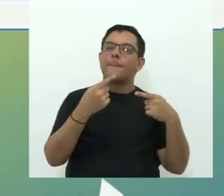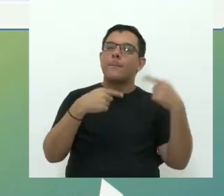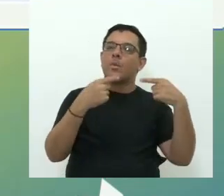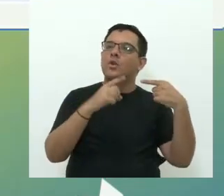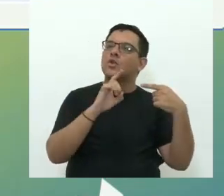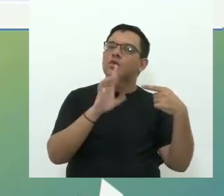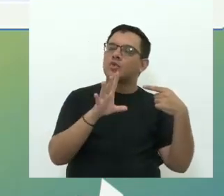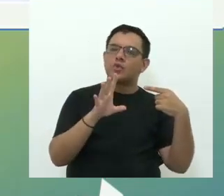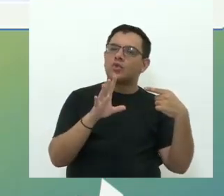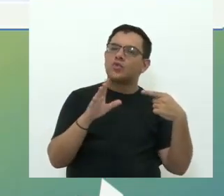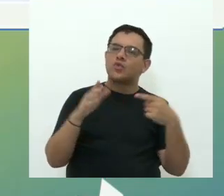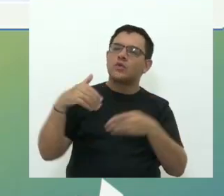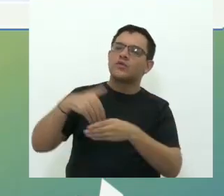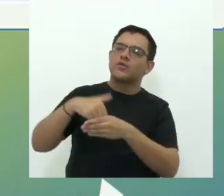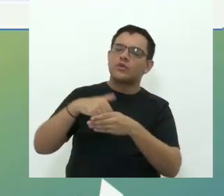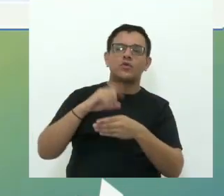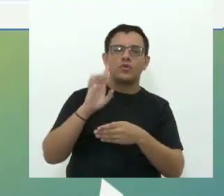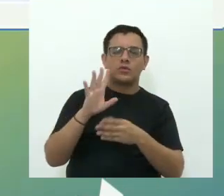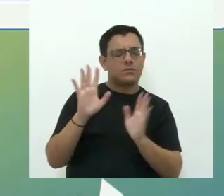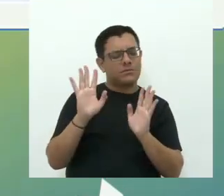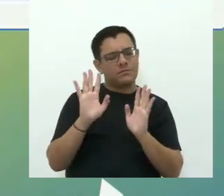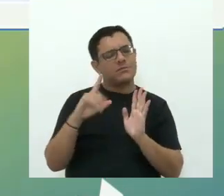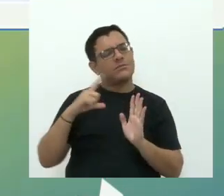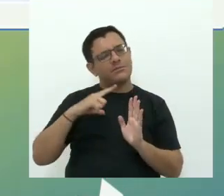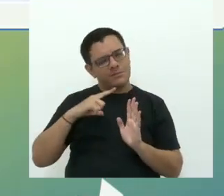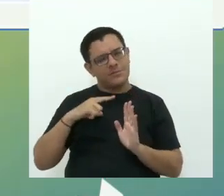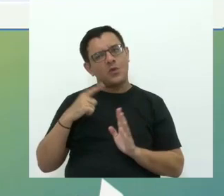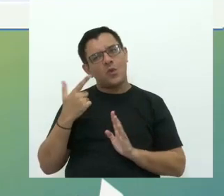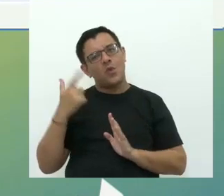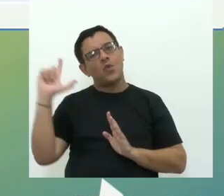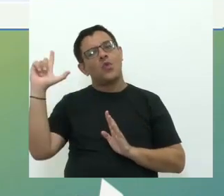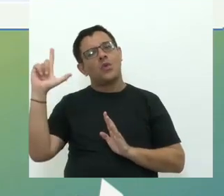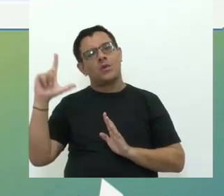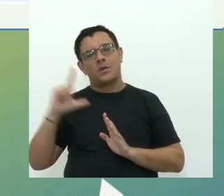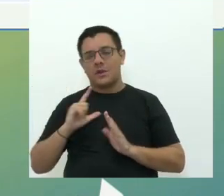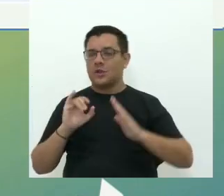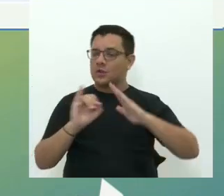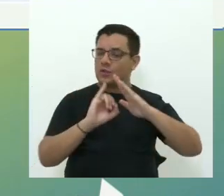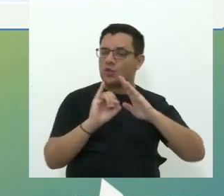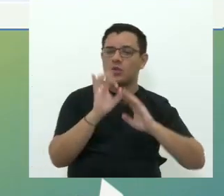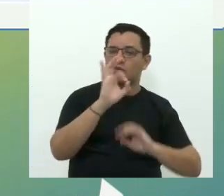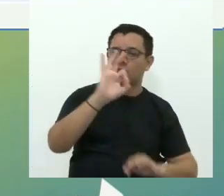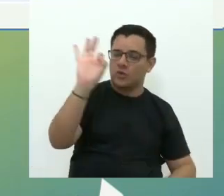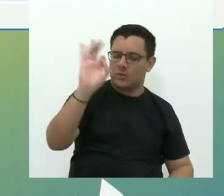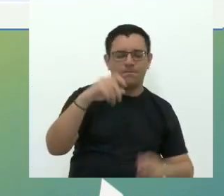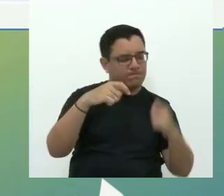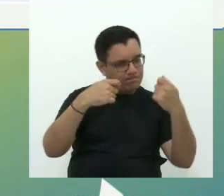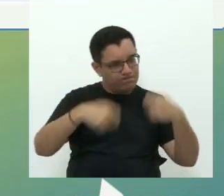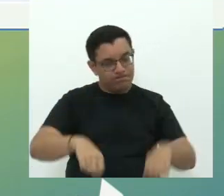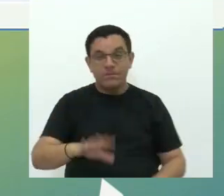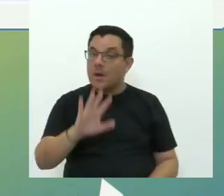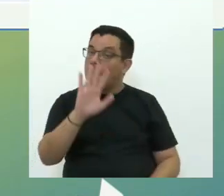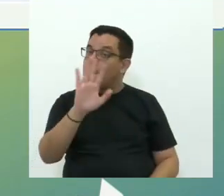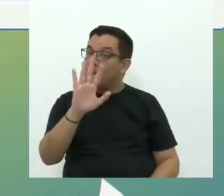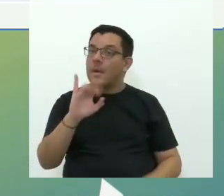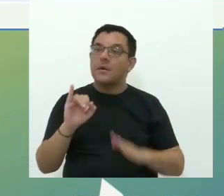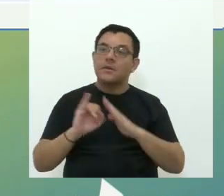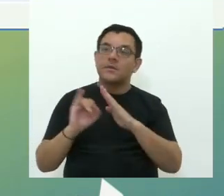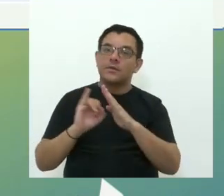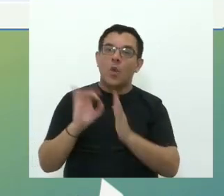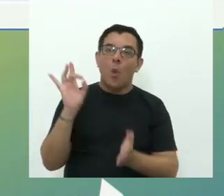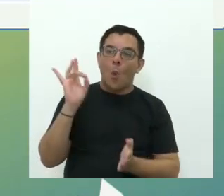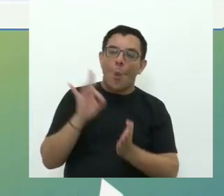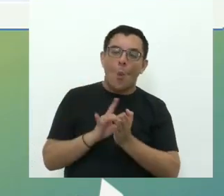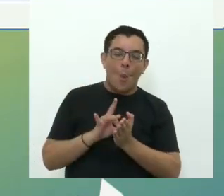política do mundo real e querem saber instituições são ótimas são necessárias só que as as instituições